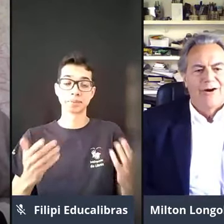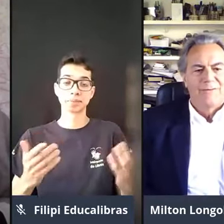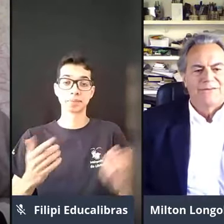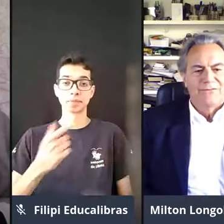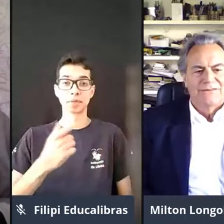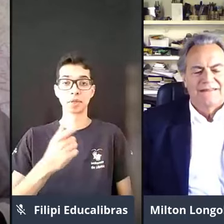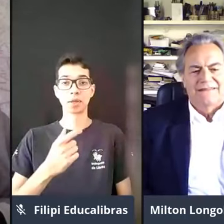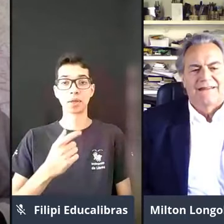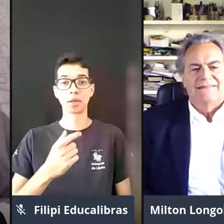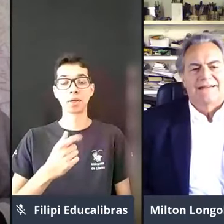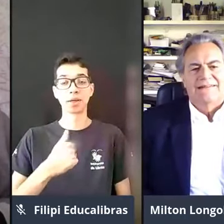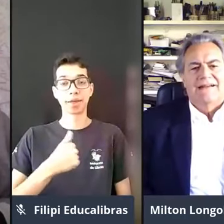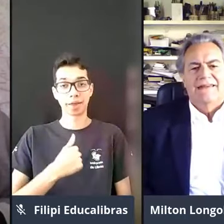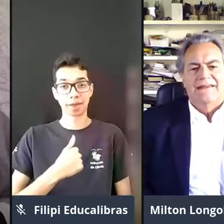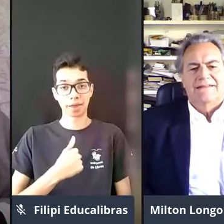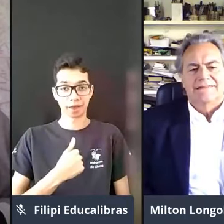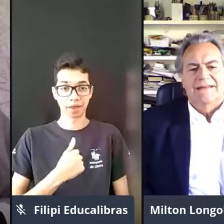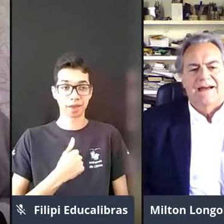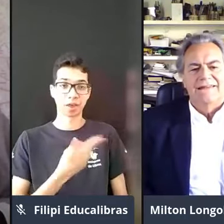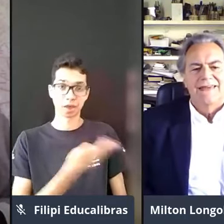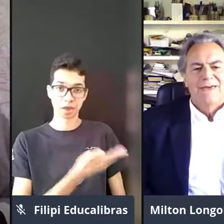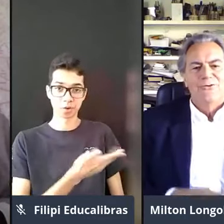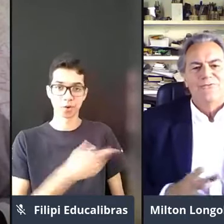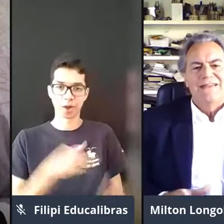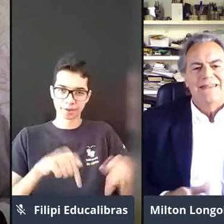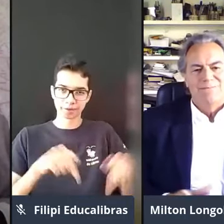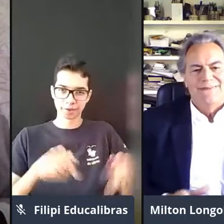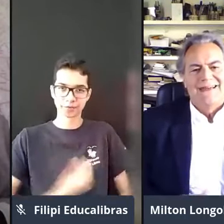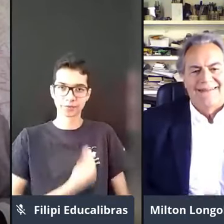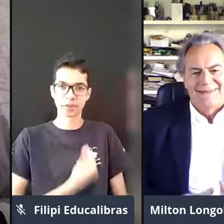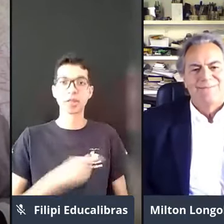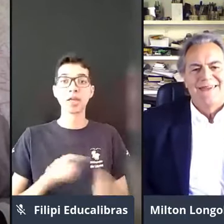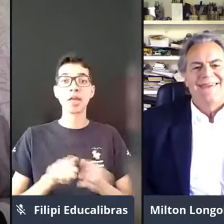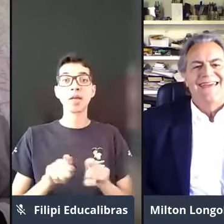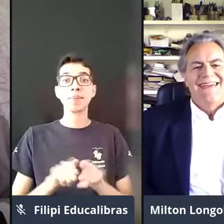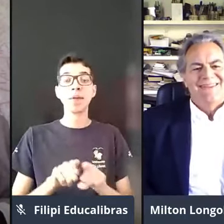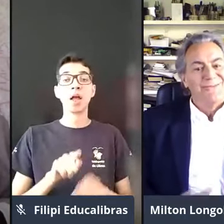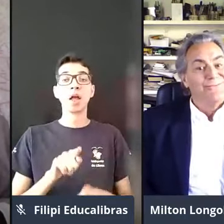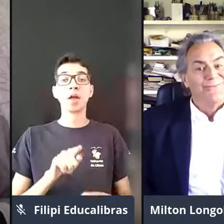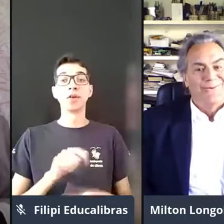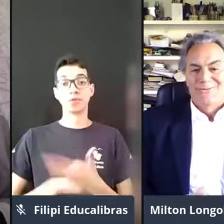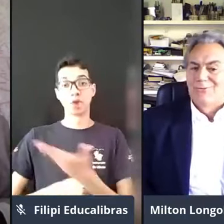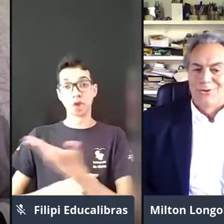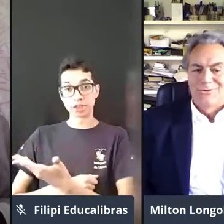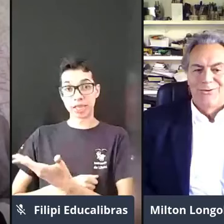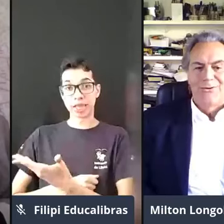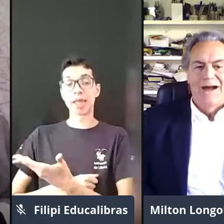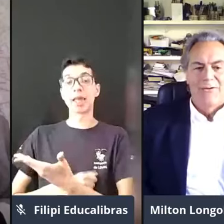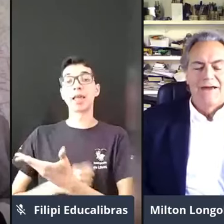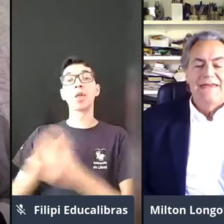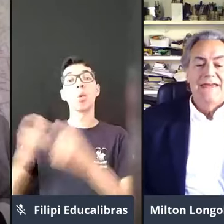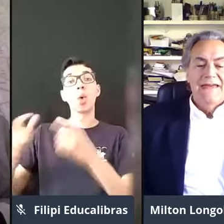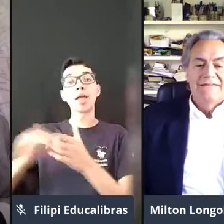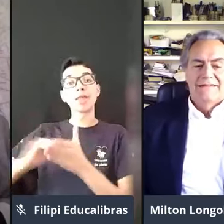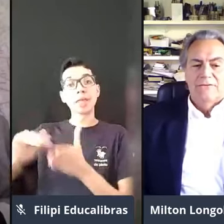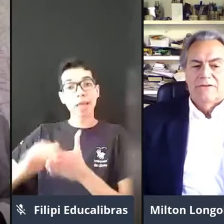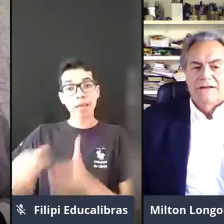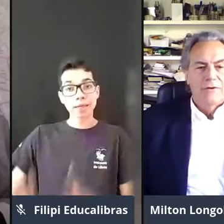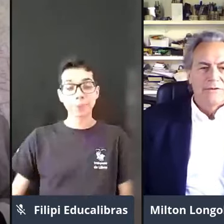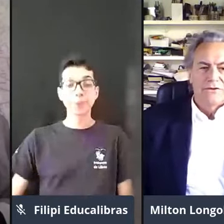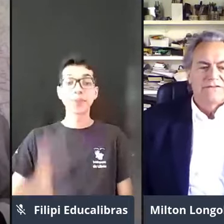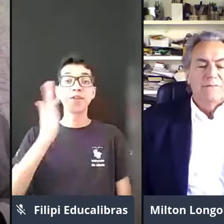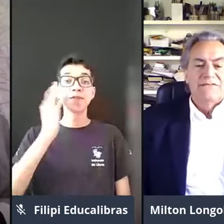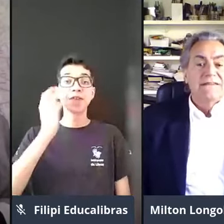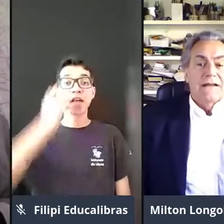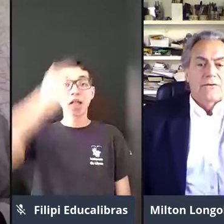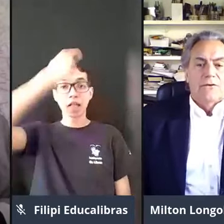em Gianópolis, você está na secretaria e na cidade, o Felipe está também num outro local aí, e sem dúvida